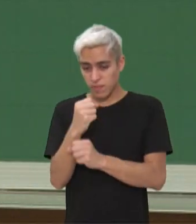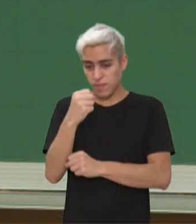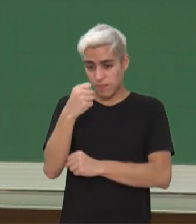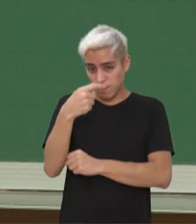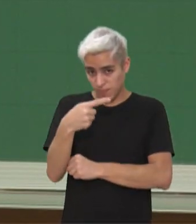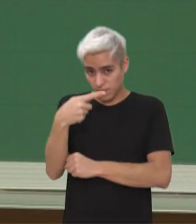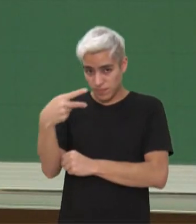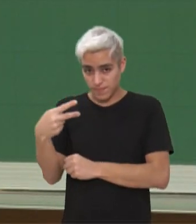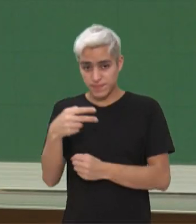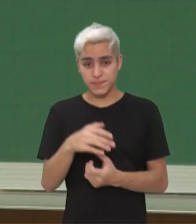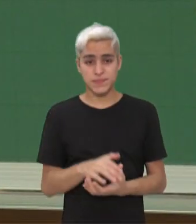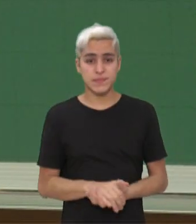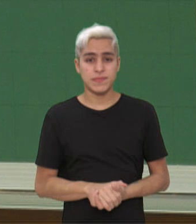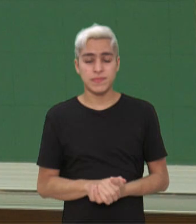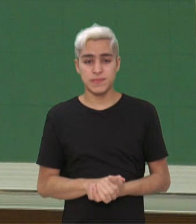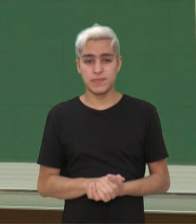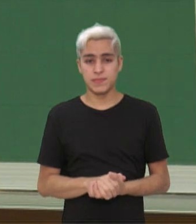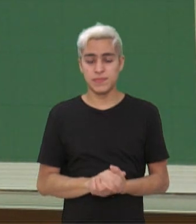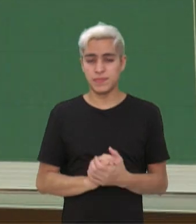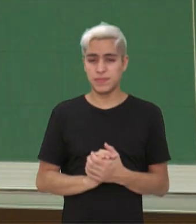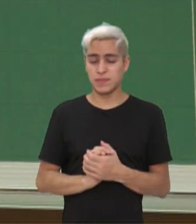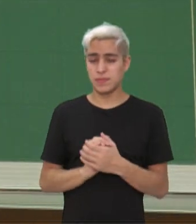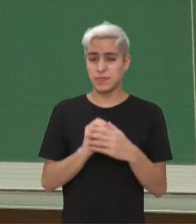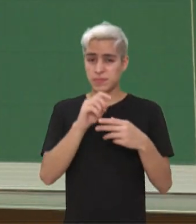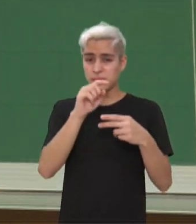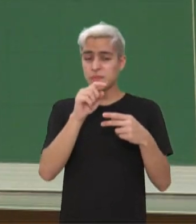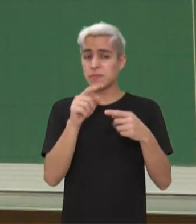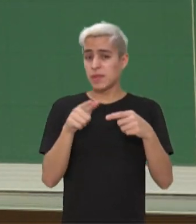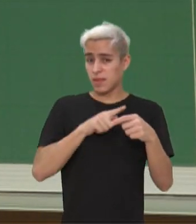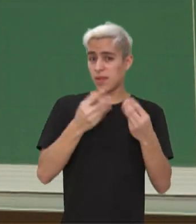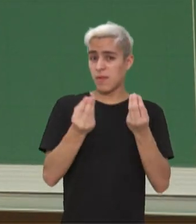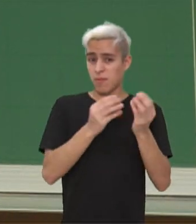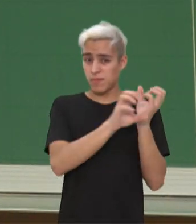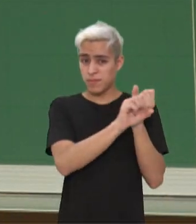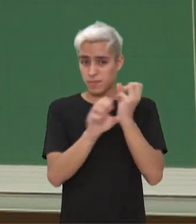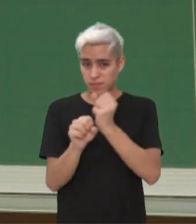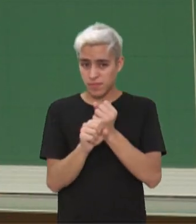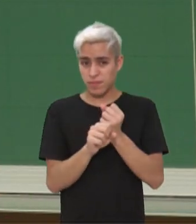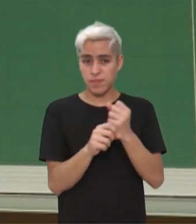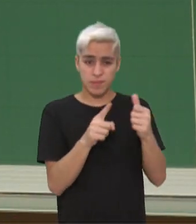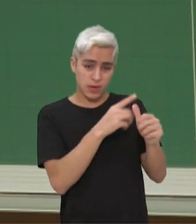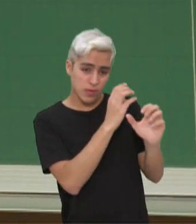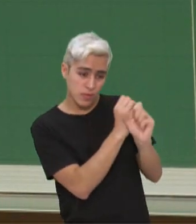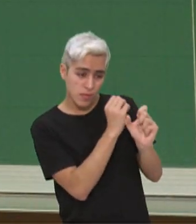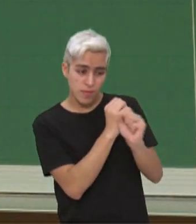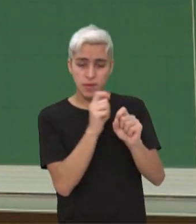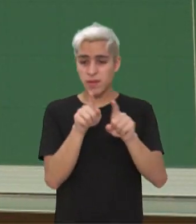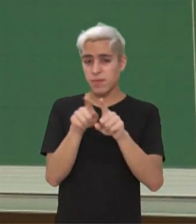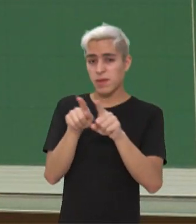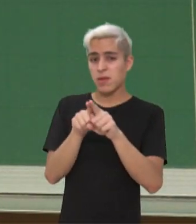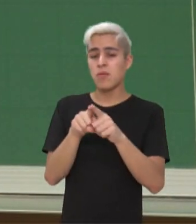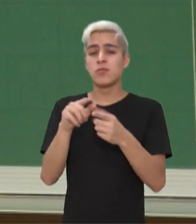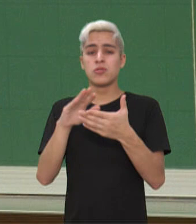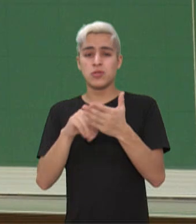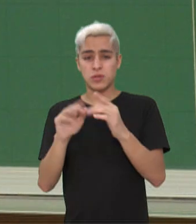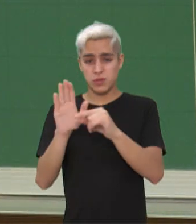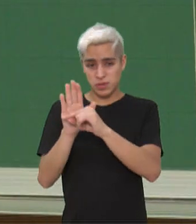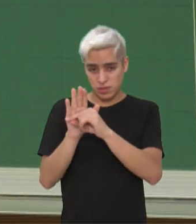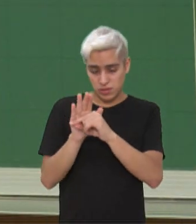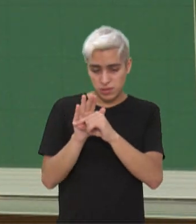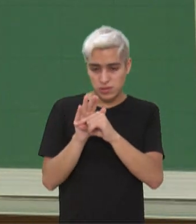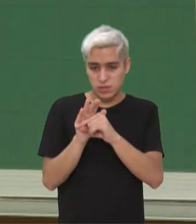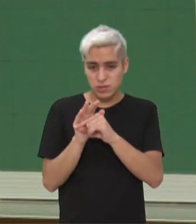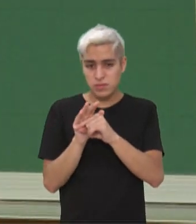2. Aqui eu tiro duas soluções, uma com a soma e outra com a subtração. Um com o sinal positivo da